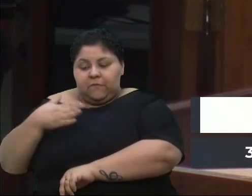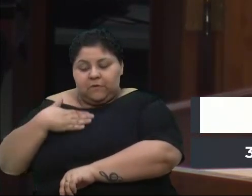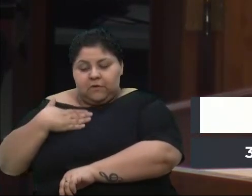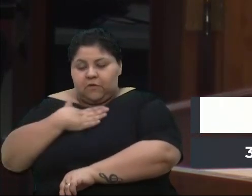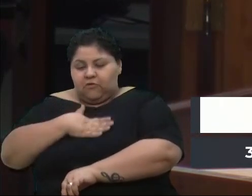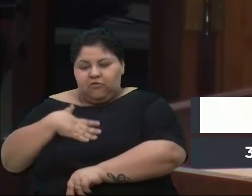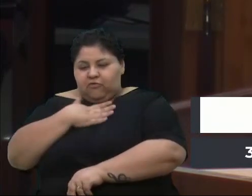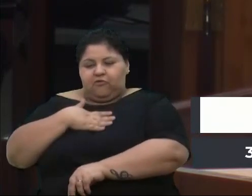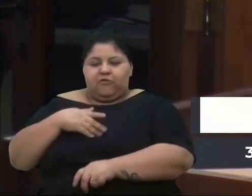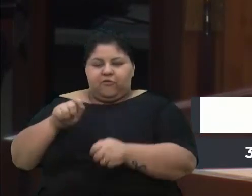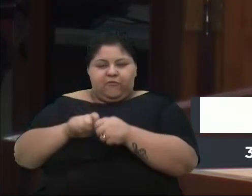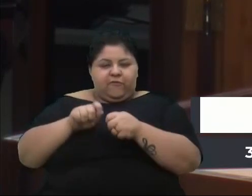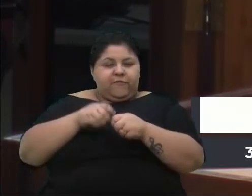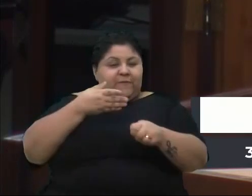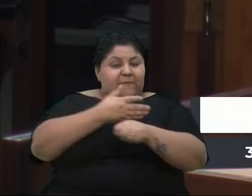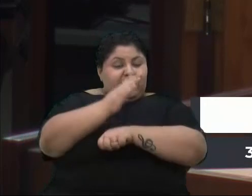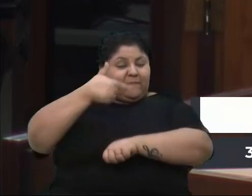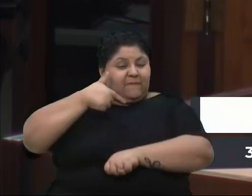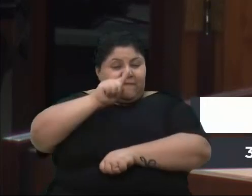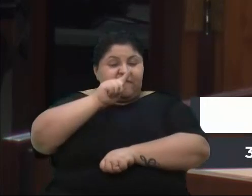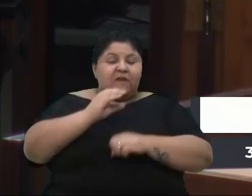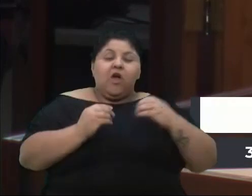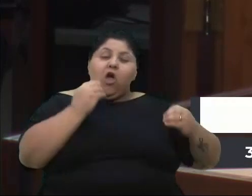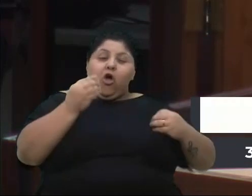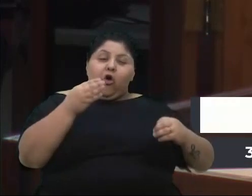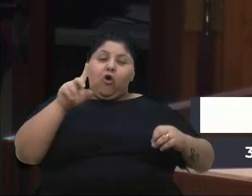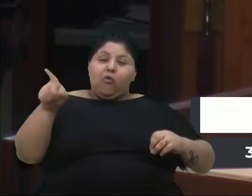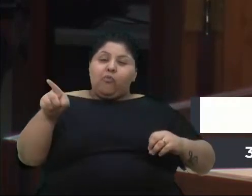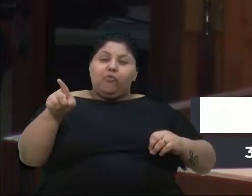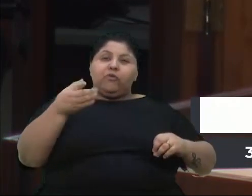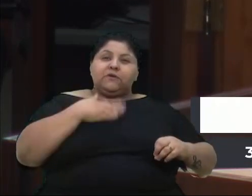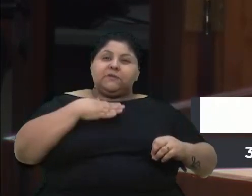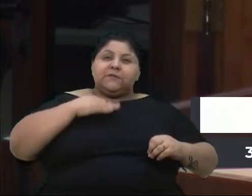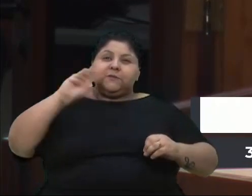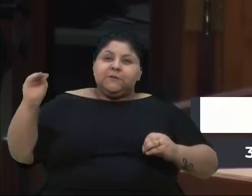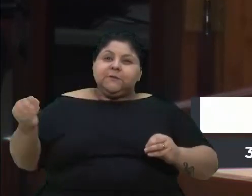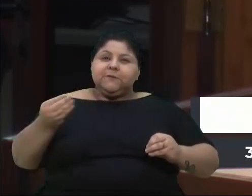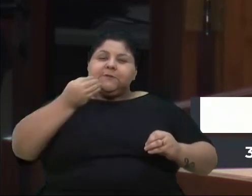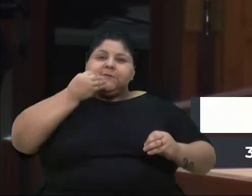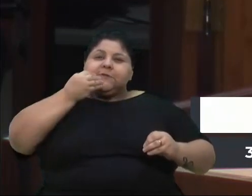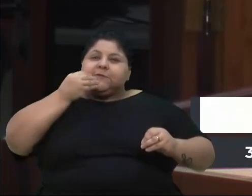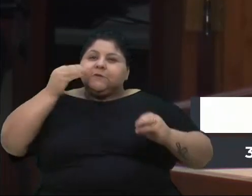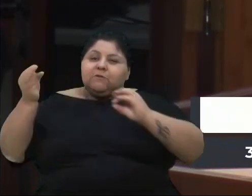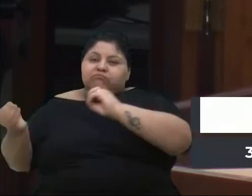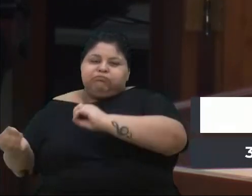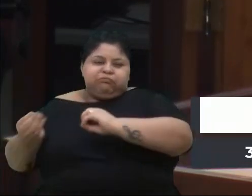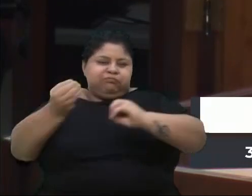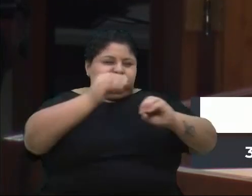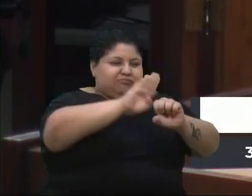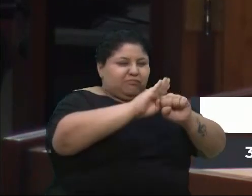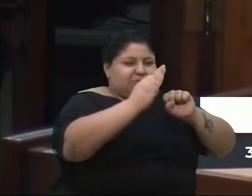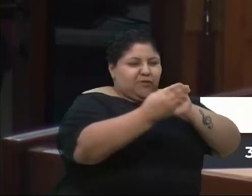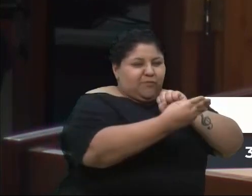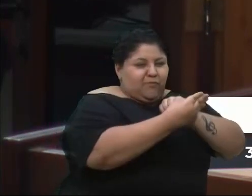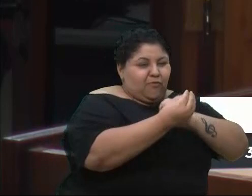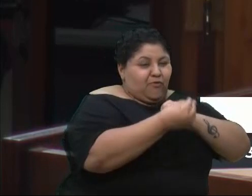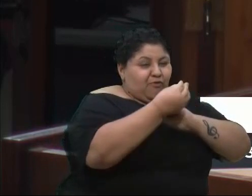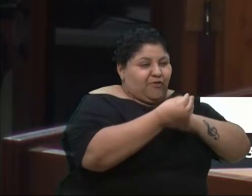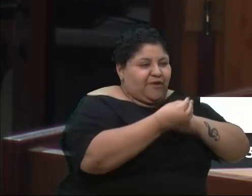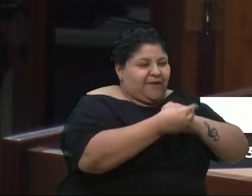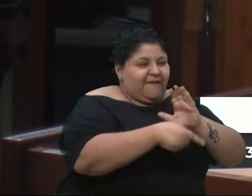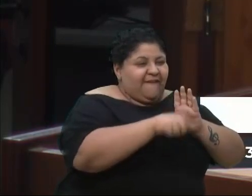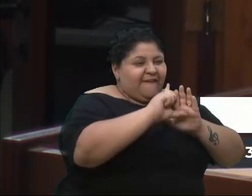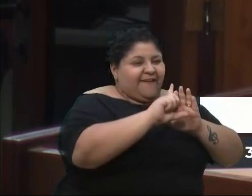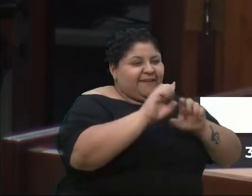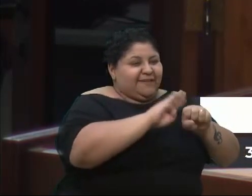desta conquista, porque é como se eu tivesse a oportunidade de devolver para o bairro serrano algo que o bairro serrano me deu.